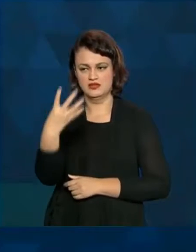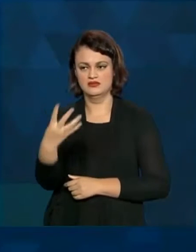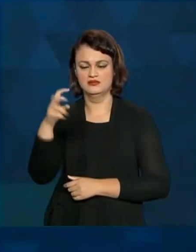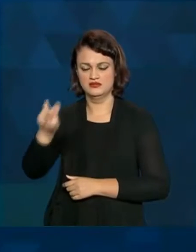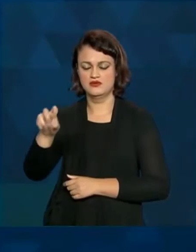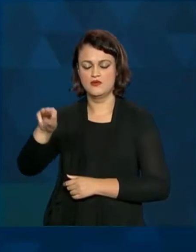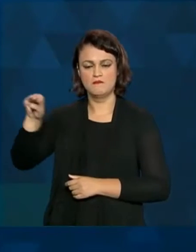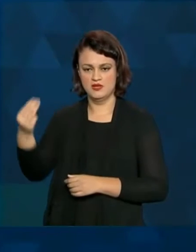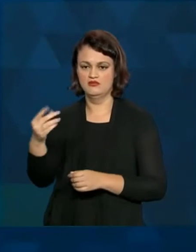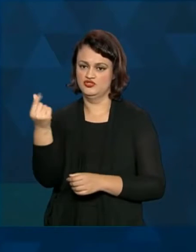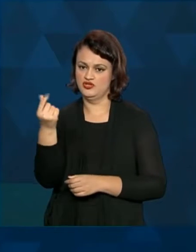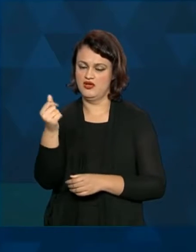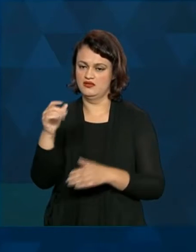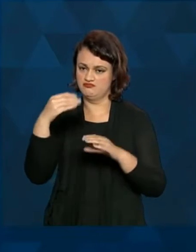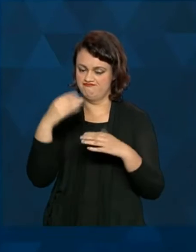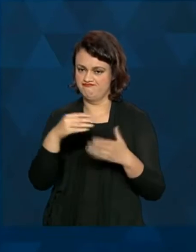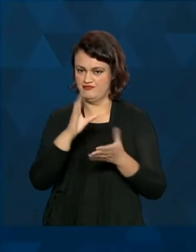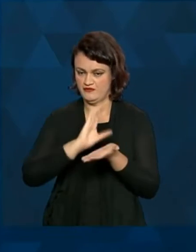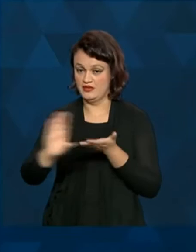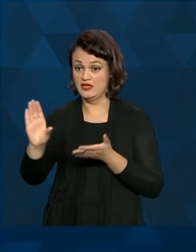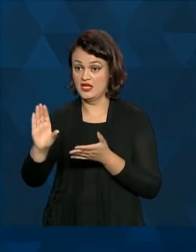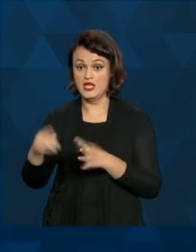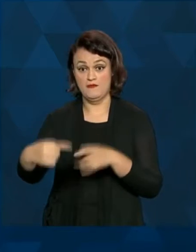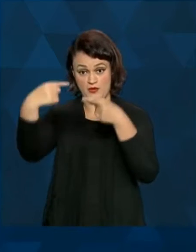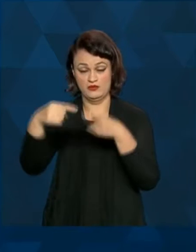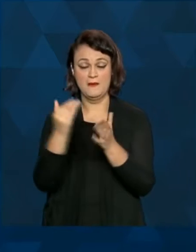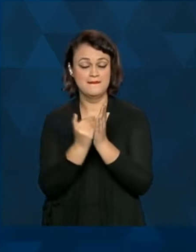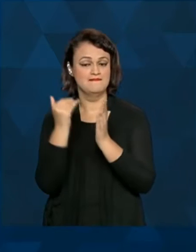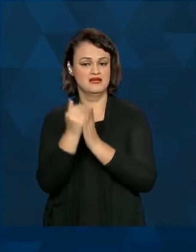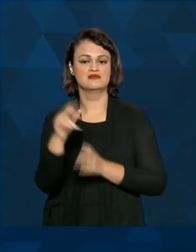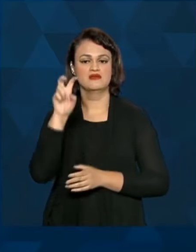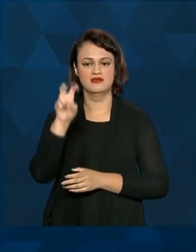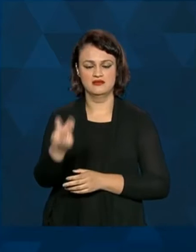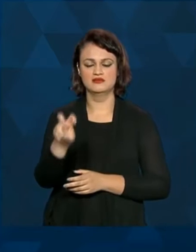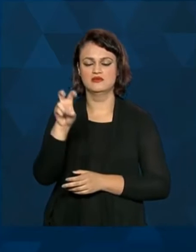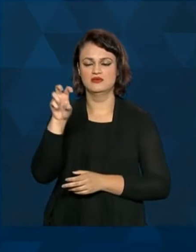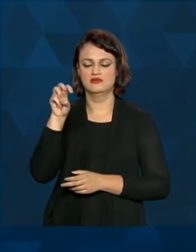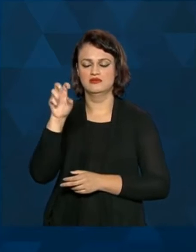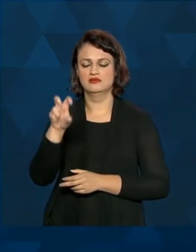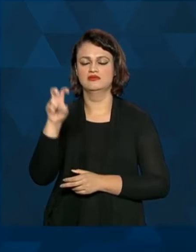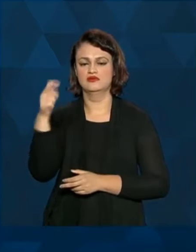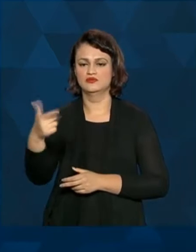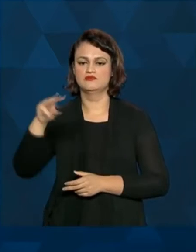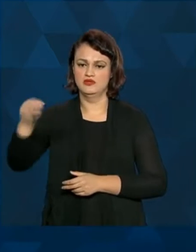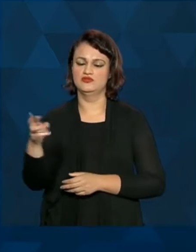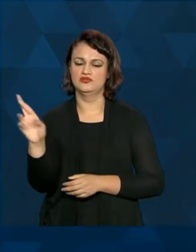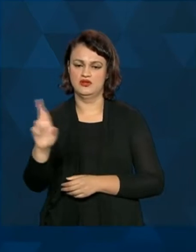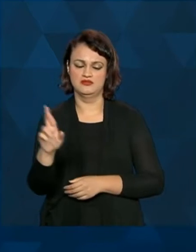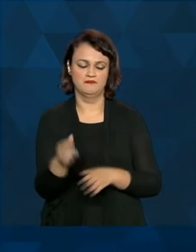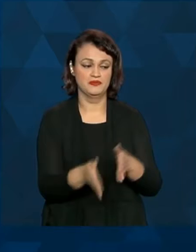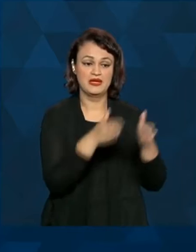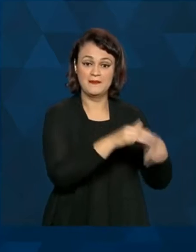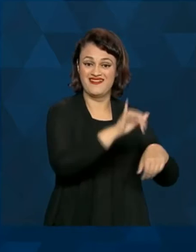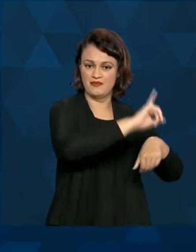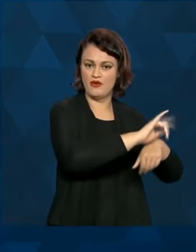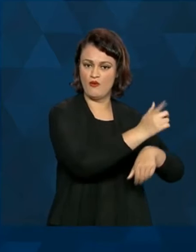145,6 milhões de reais e para o enfrentamento à Covid, 52 milhões de reais. Para a capital,